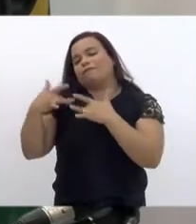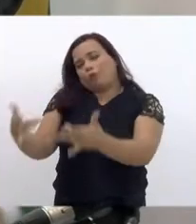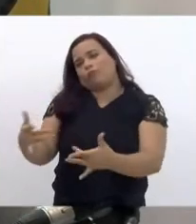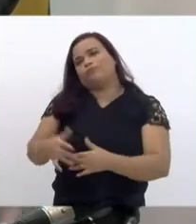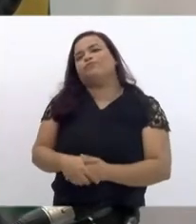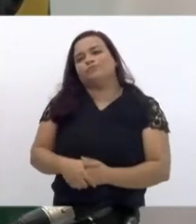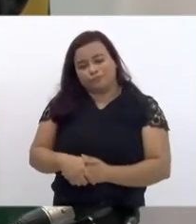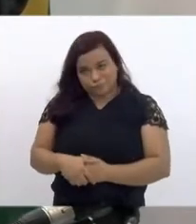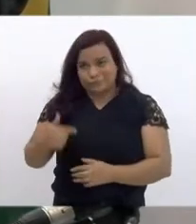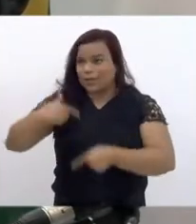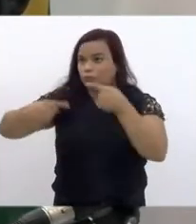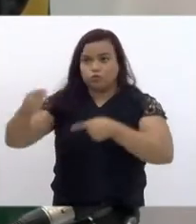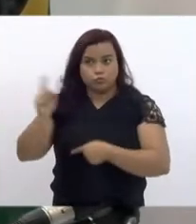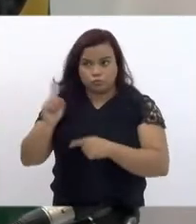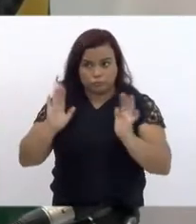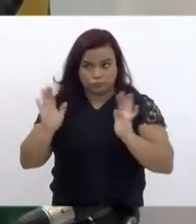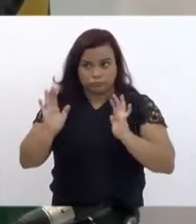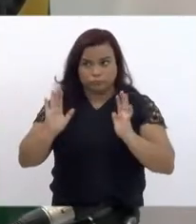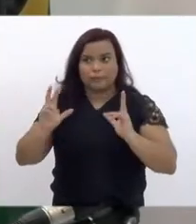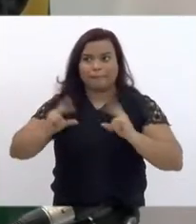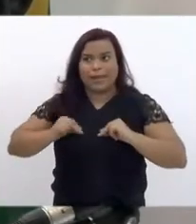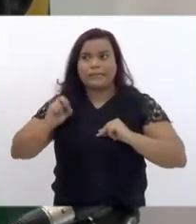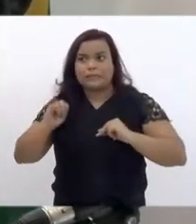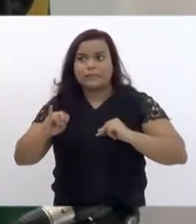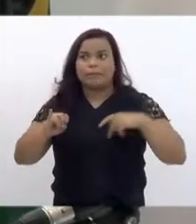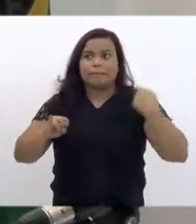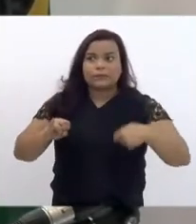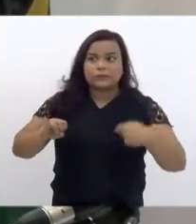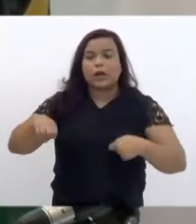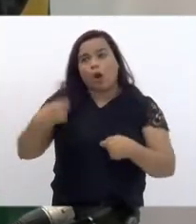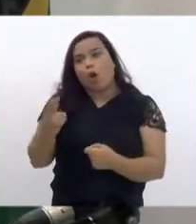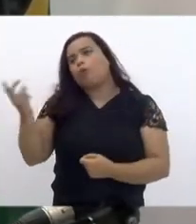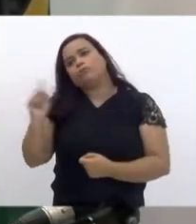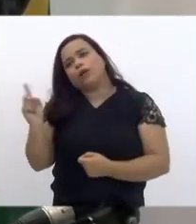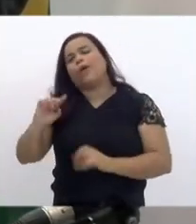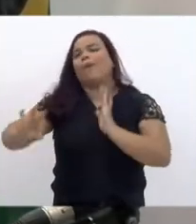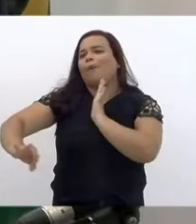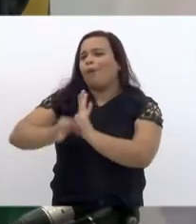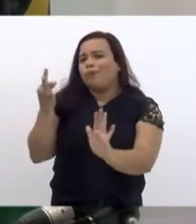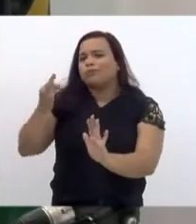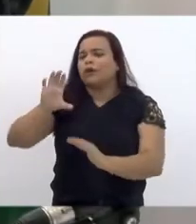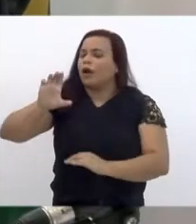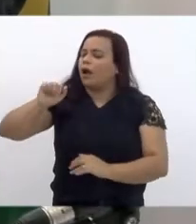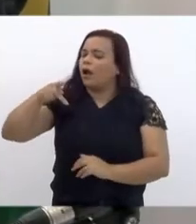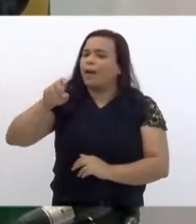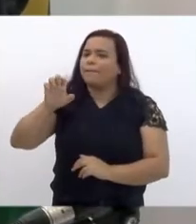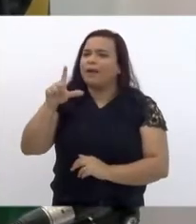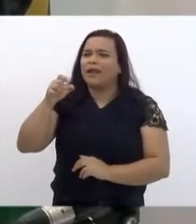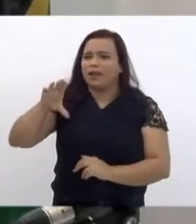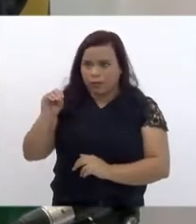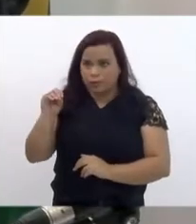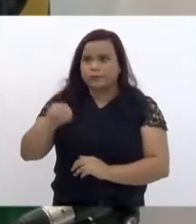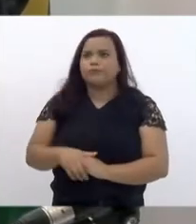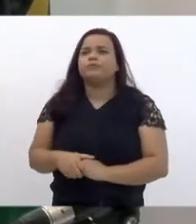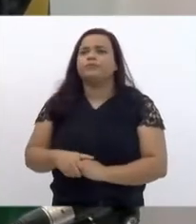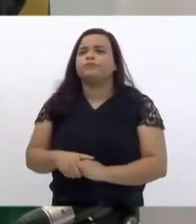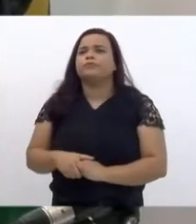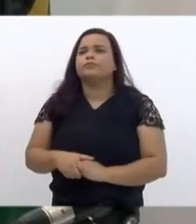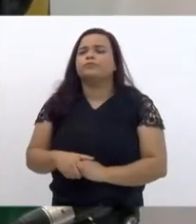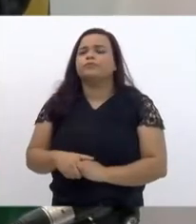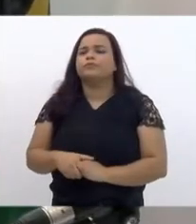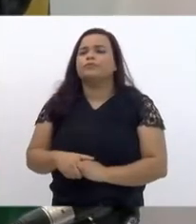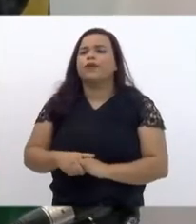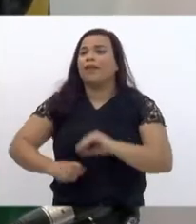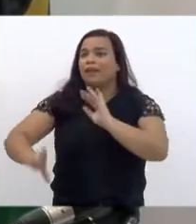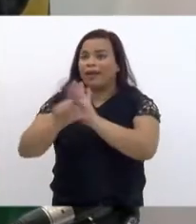mesmo, deputado Valdec, o mérito se deve-se ou não ser contratado um capelão. Mas a lei não fala isso. A lei